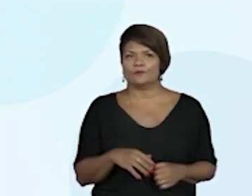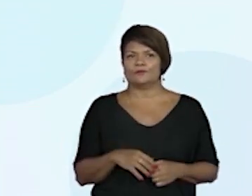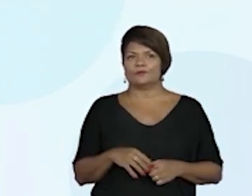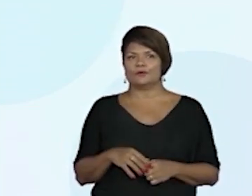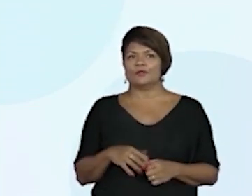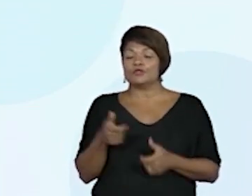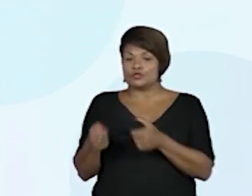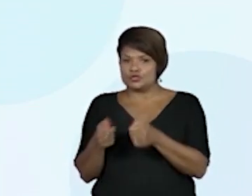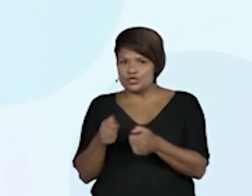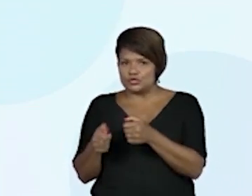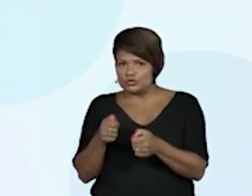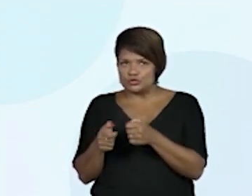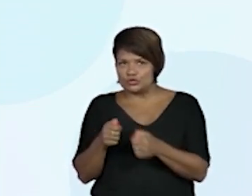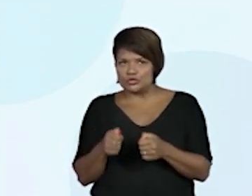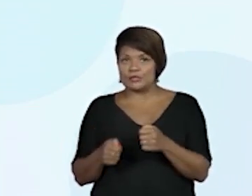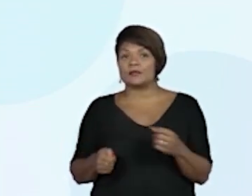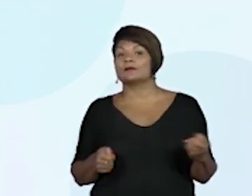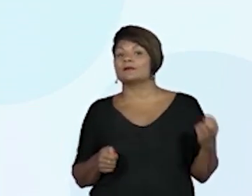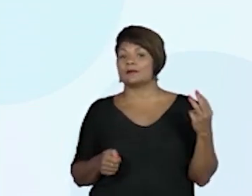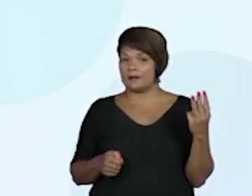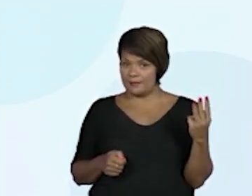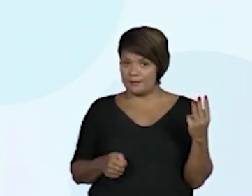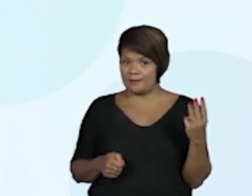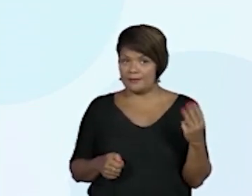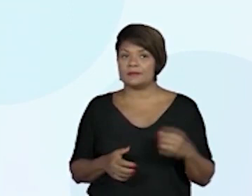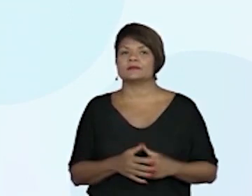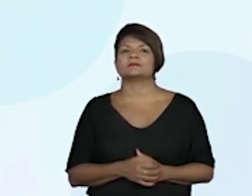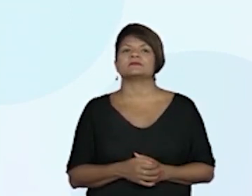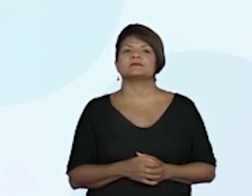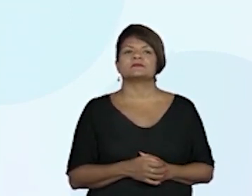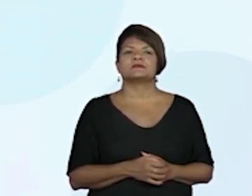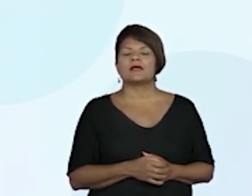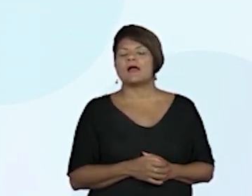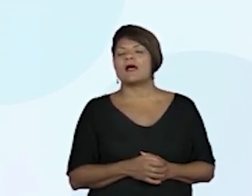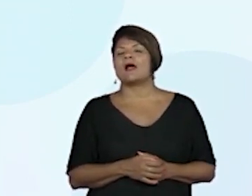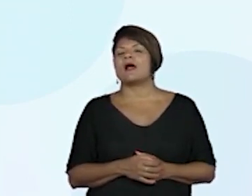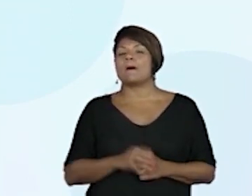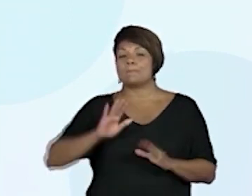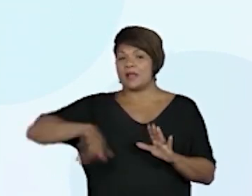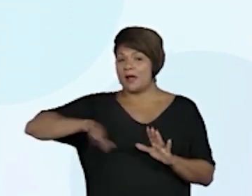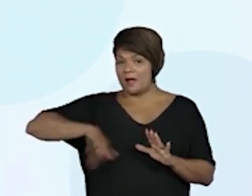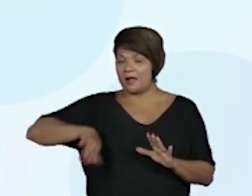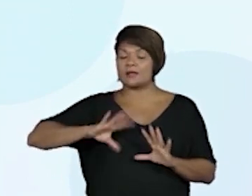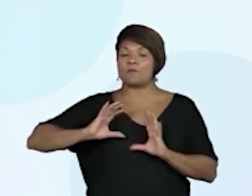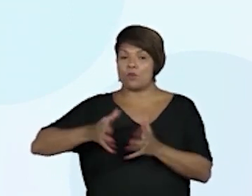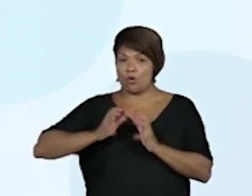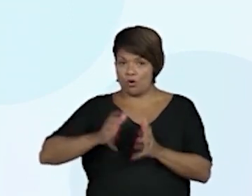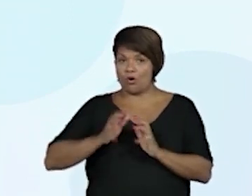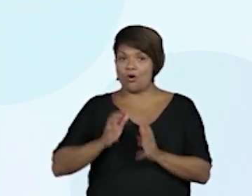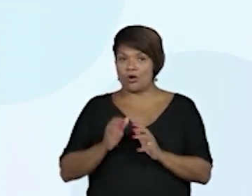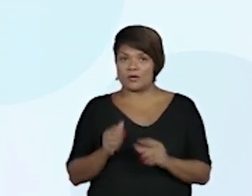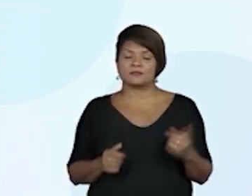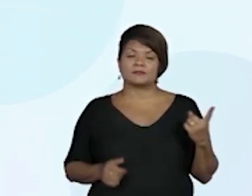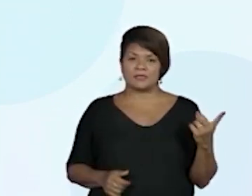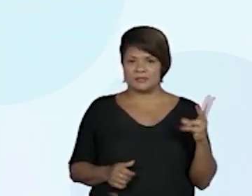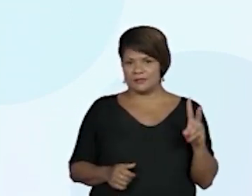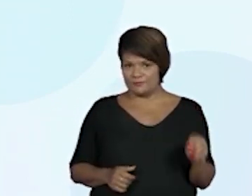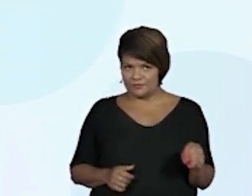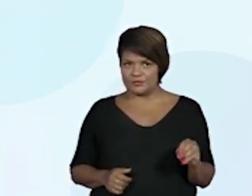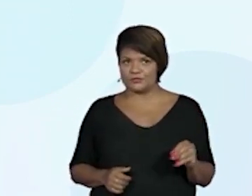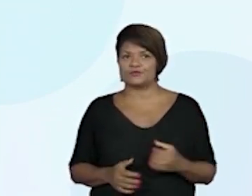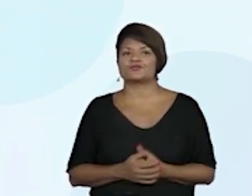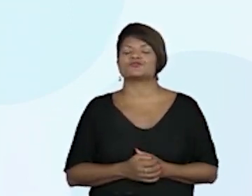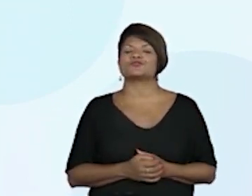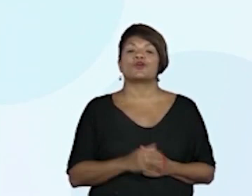99, joystick, quantos? 3. 3. Bola de praia, 120.